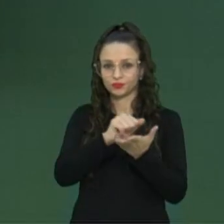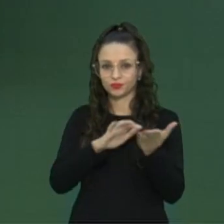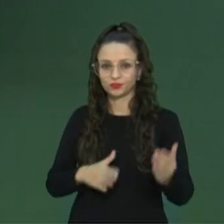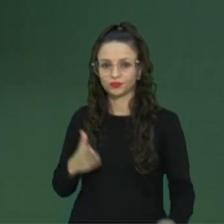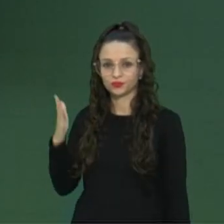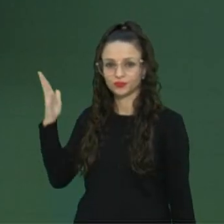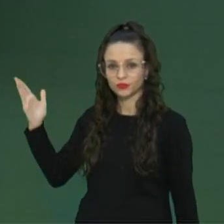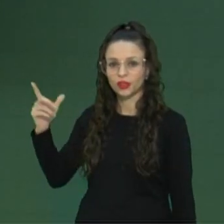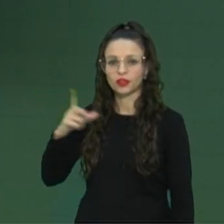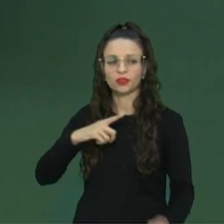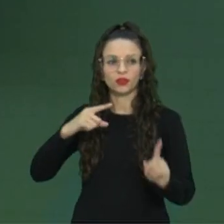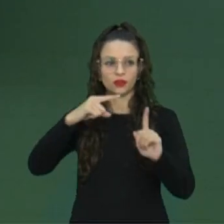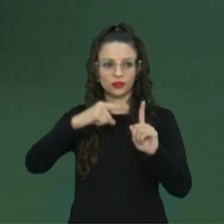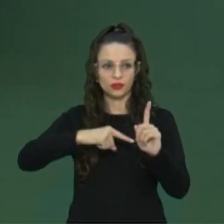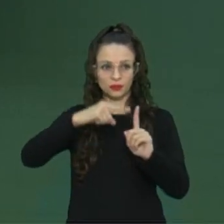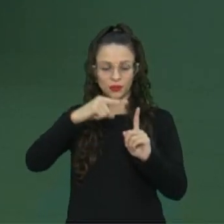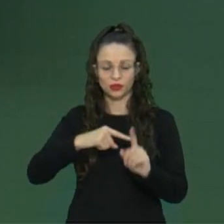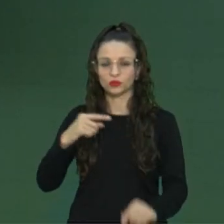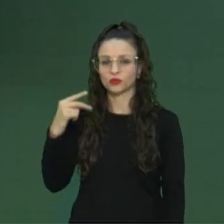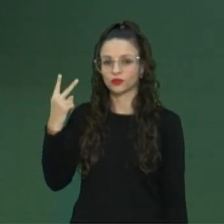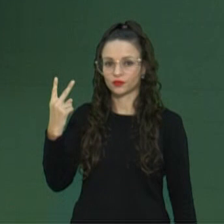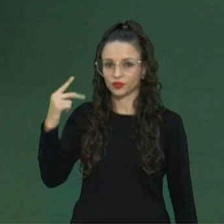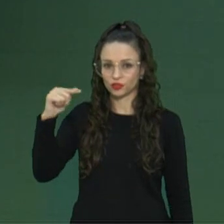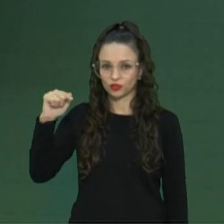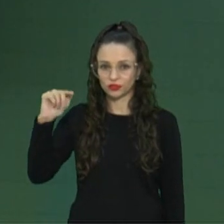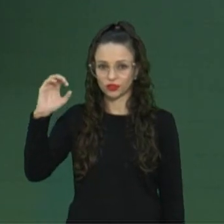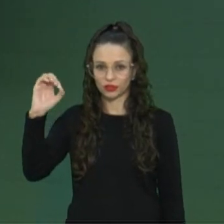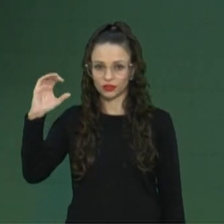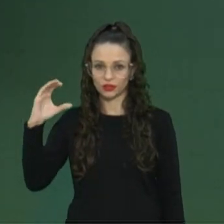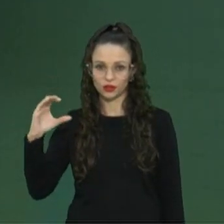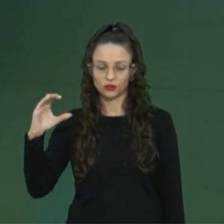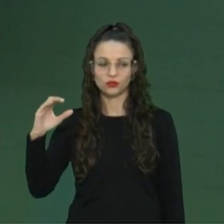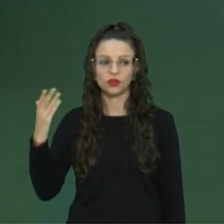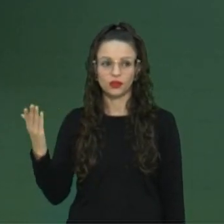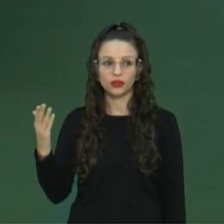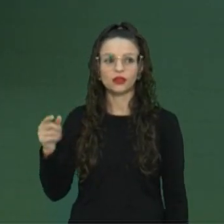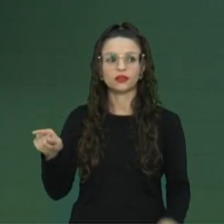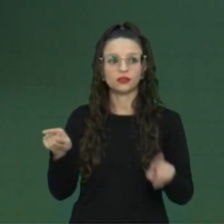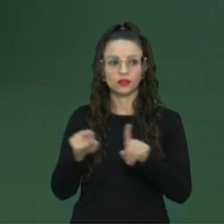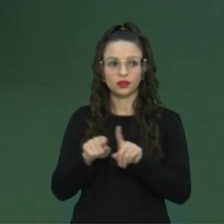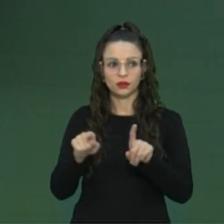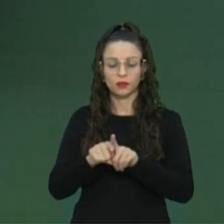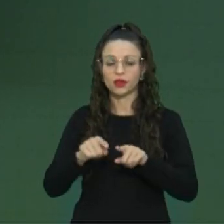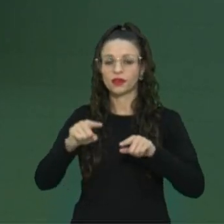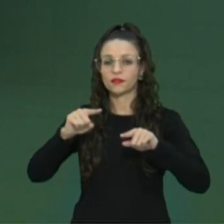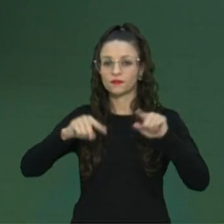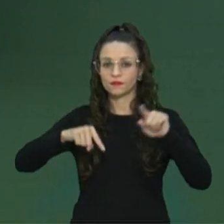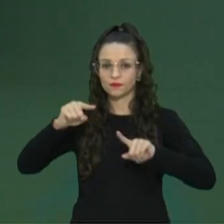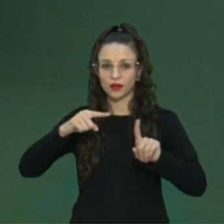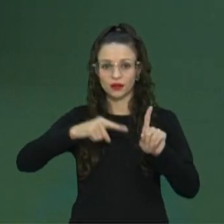a temperatura, 27 graus Celsius, ele traz a variação de entalpia, menos